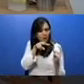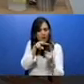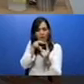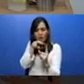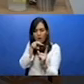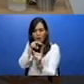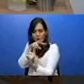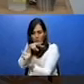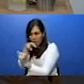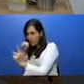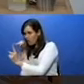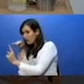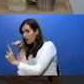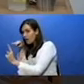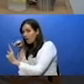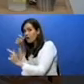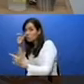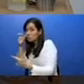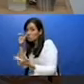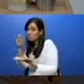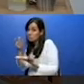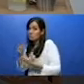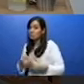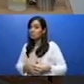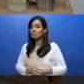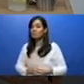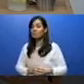acompanhando com o olhar. É muito interessante.